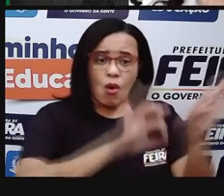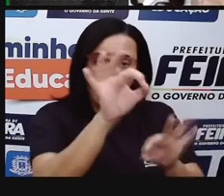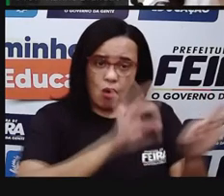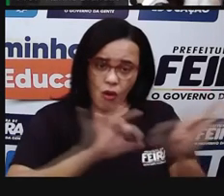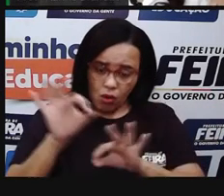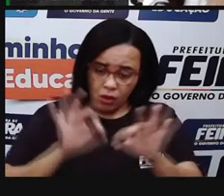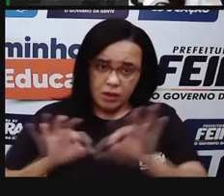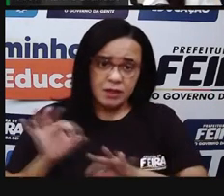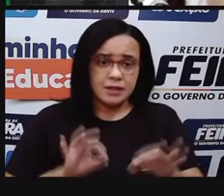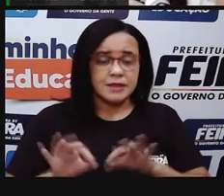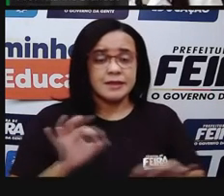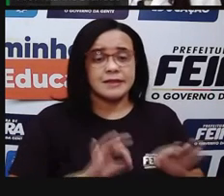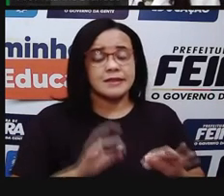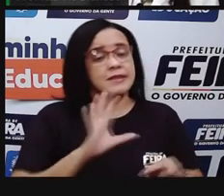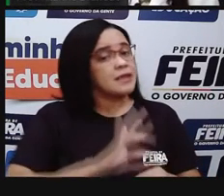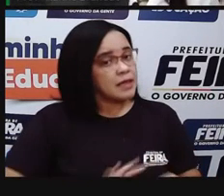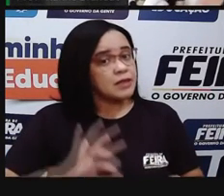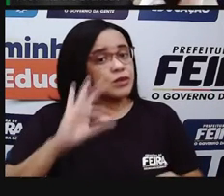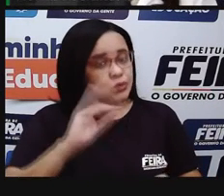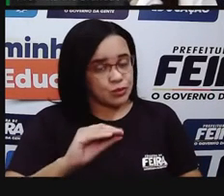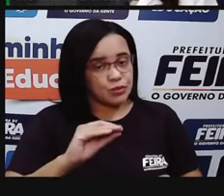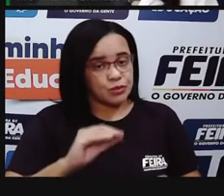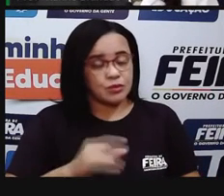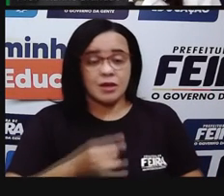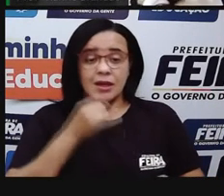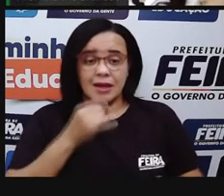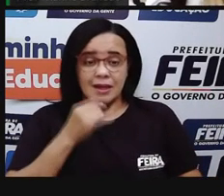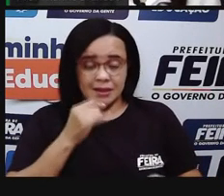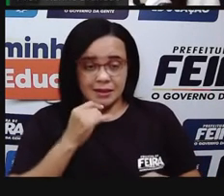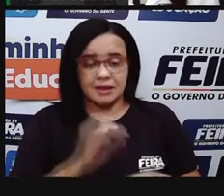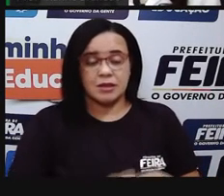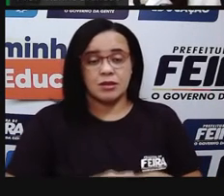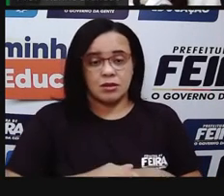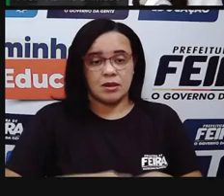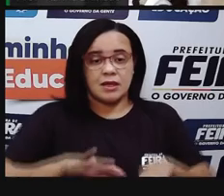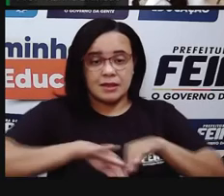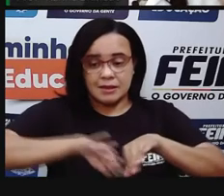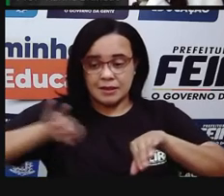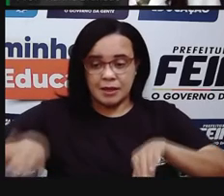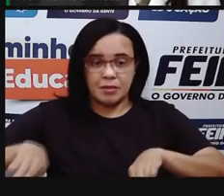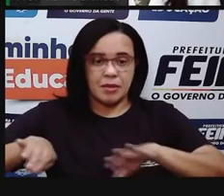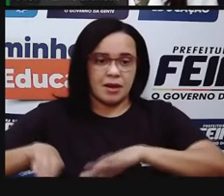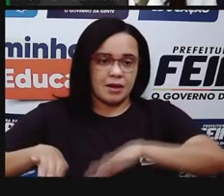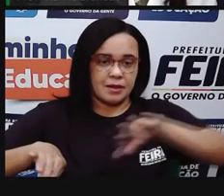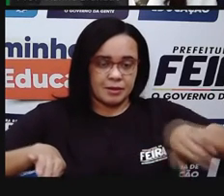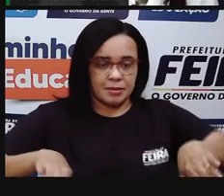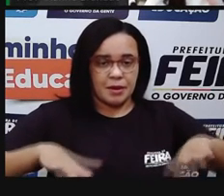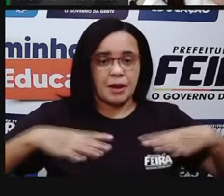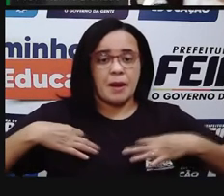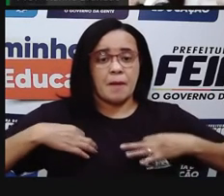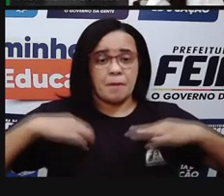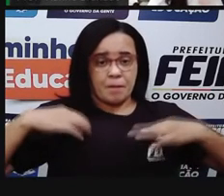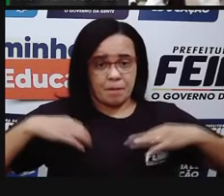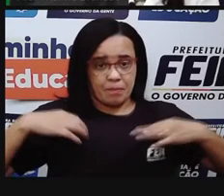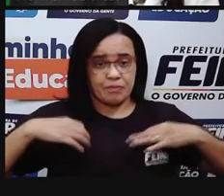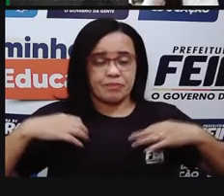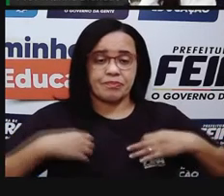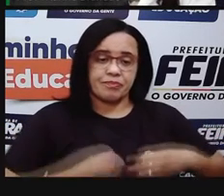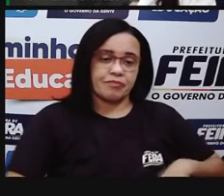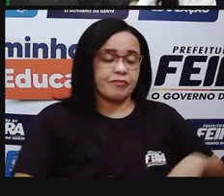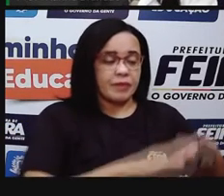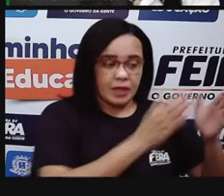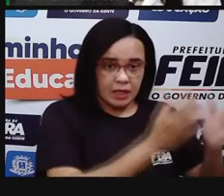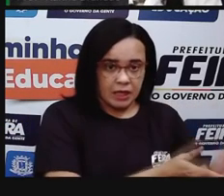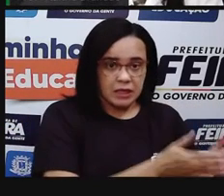exemplo. Então, a gente separa o que é calça do que é blusa. Se são, né, pessoas que vestem vestido, então a calça, a